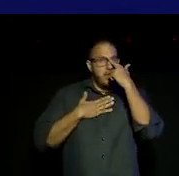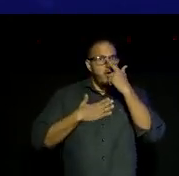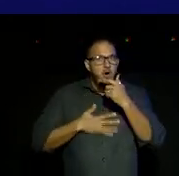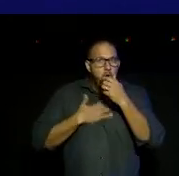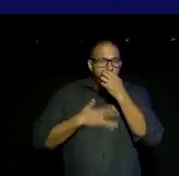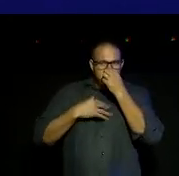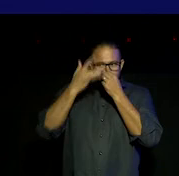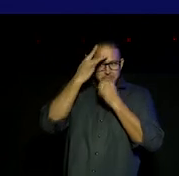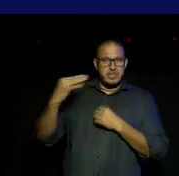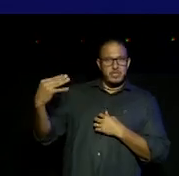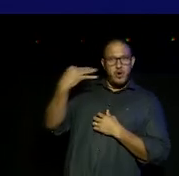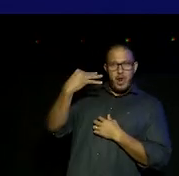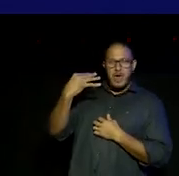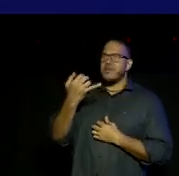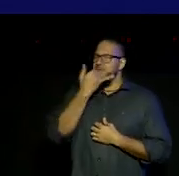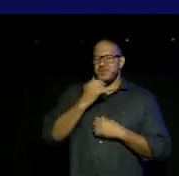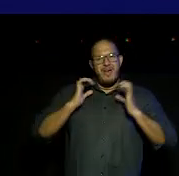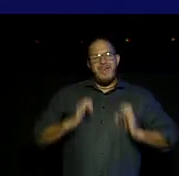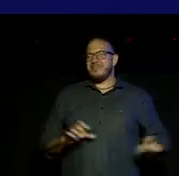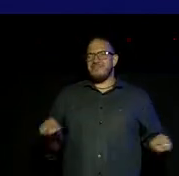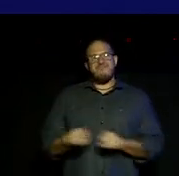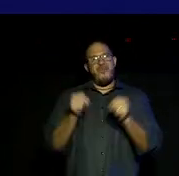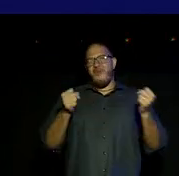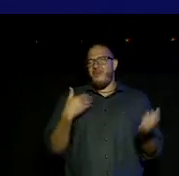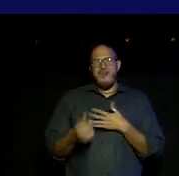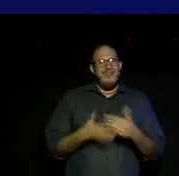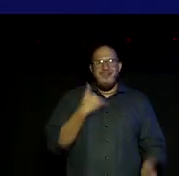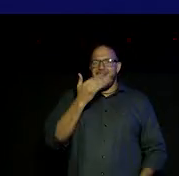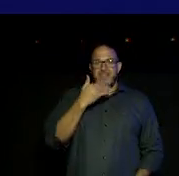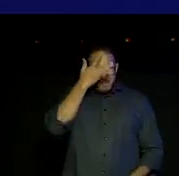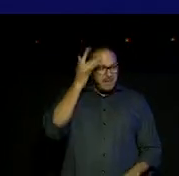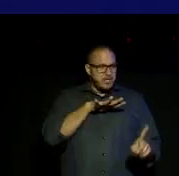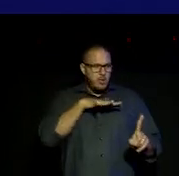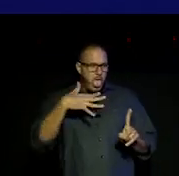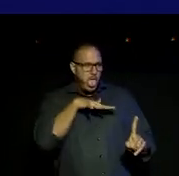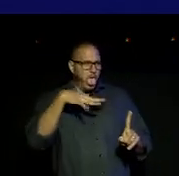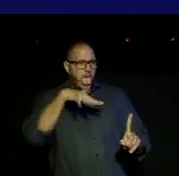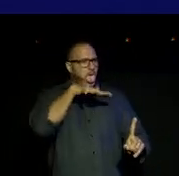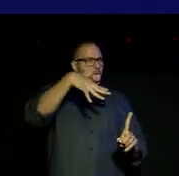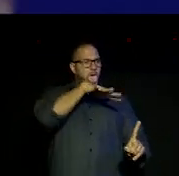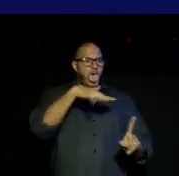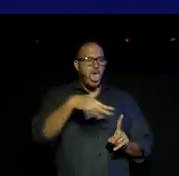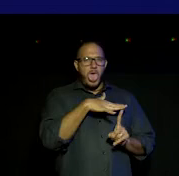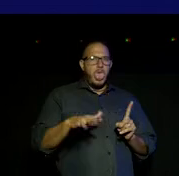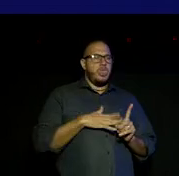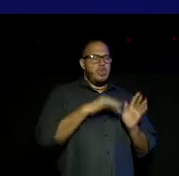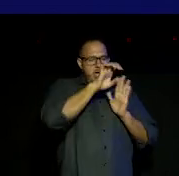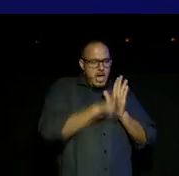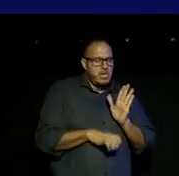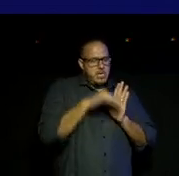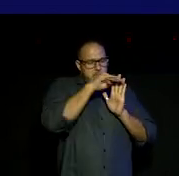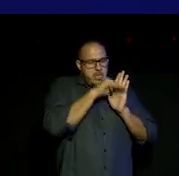gosto, mas tem gente olhando, não existe ética. Nós vamos botar mais gente para vigiar, mais controle, mais códigos de ética